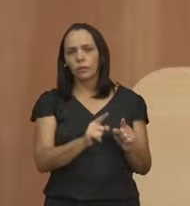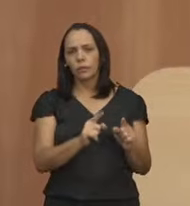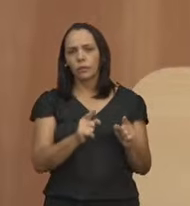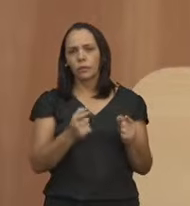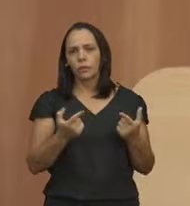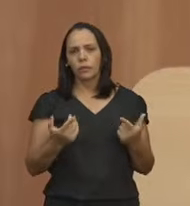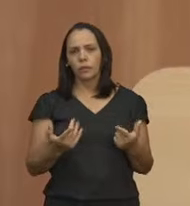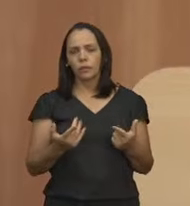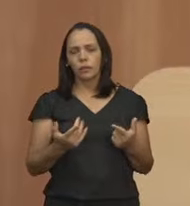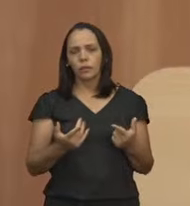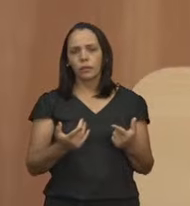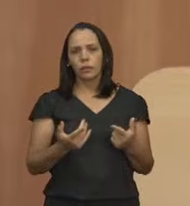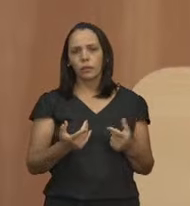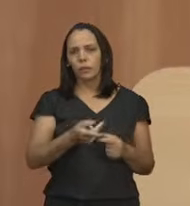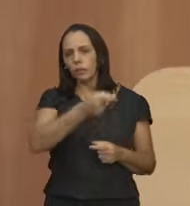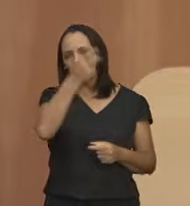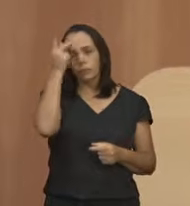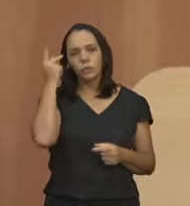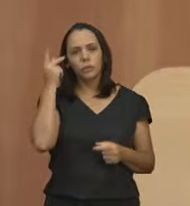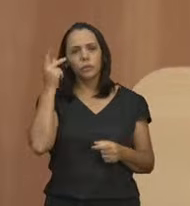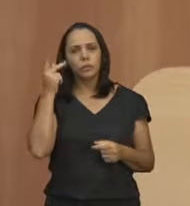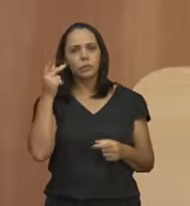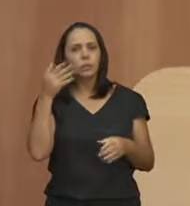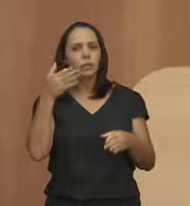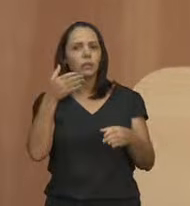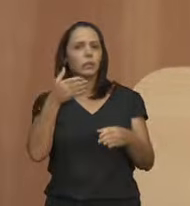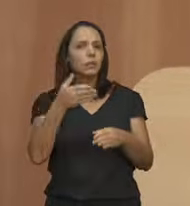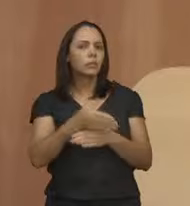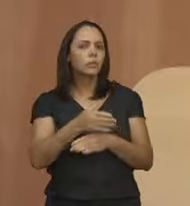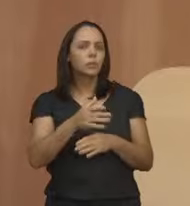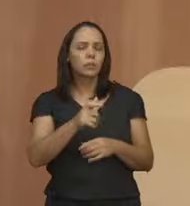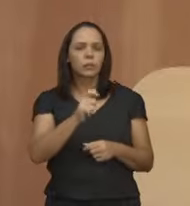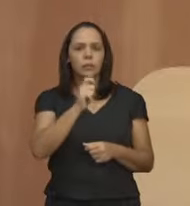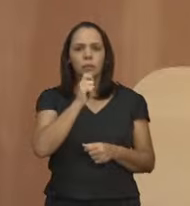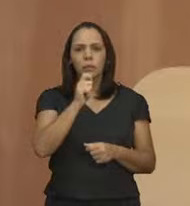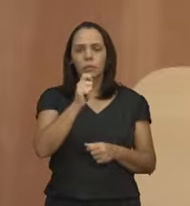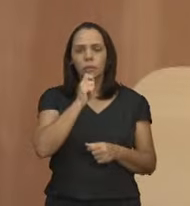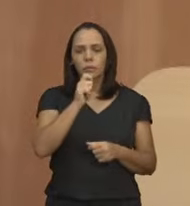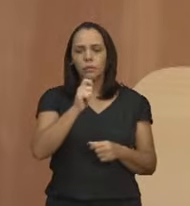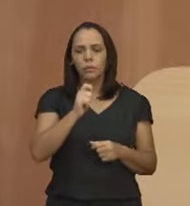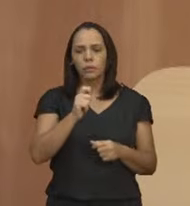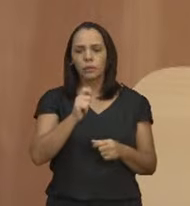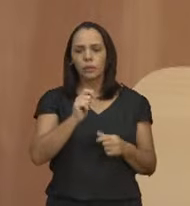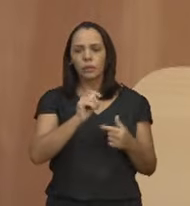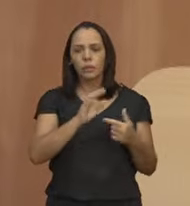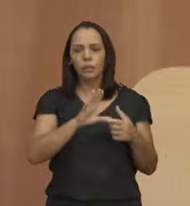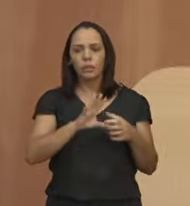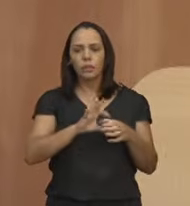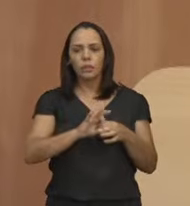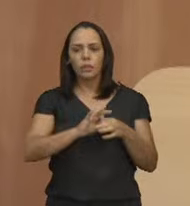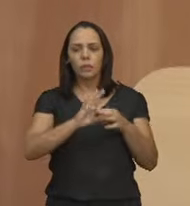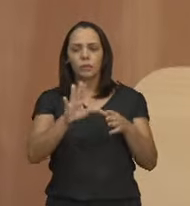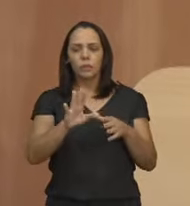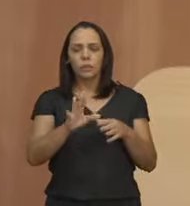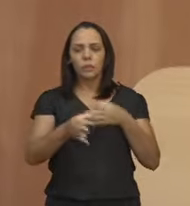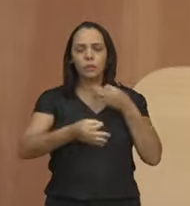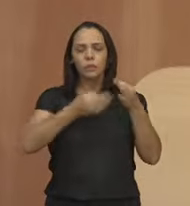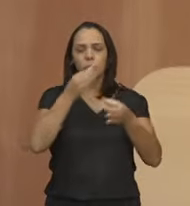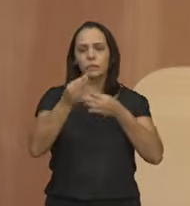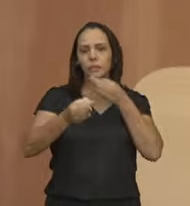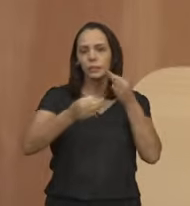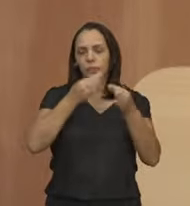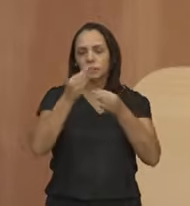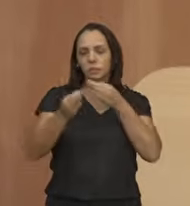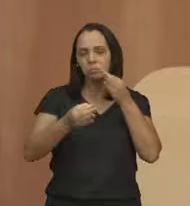próprios detratores da participação dessa jornalista defendem, que é a liberdade de expressão. Então é importante que a gente defenda a